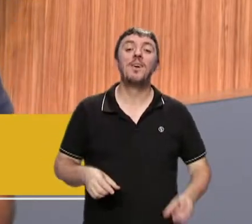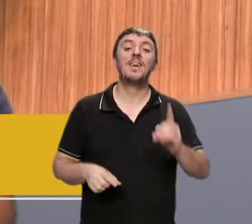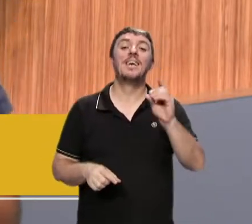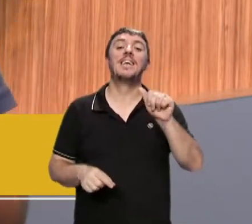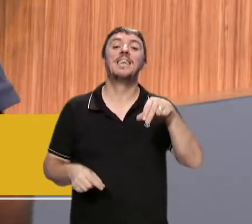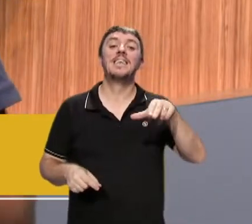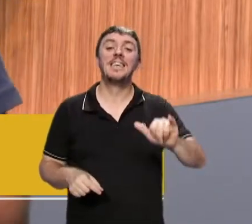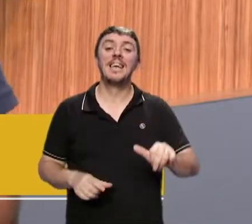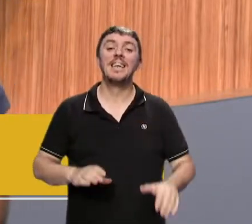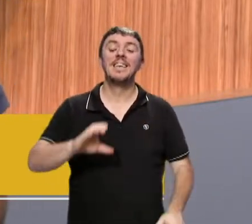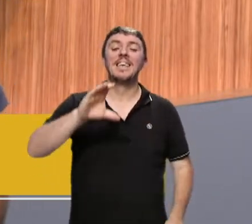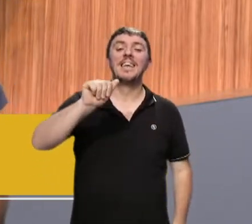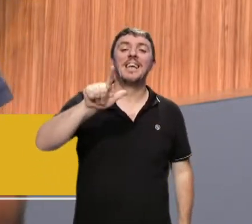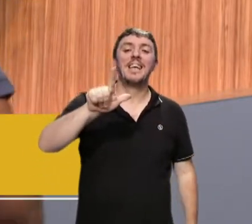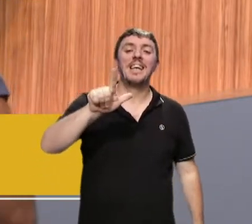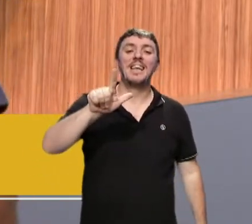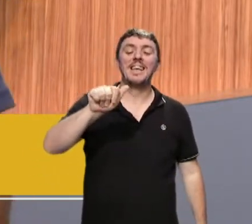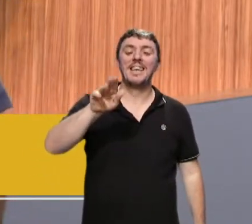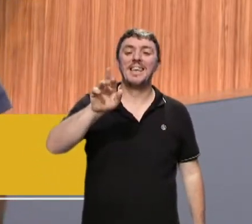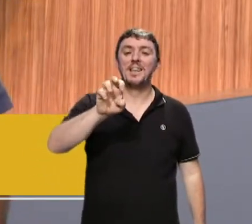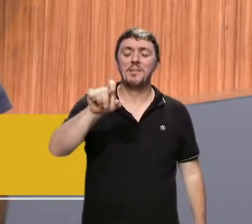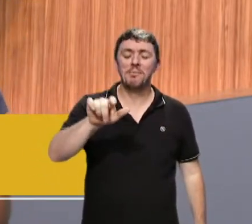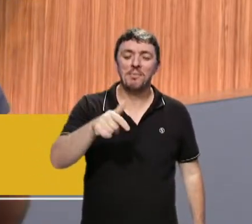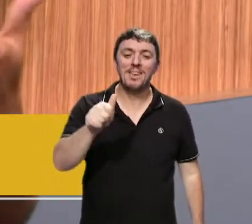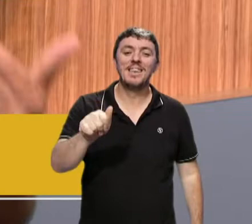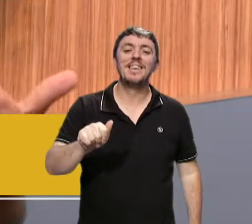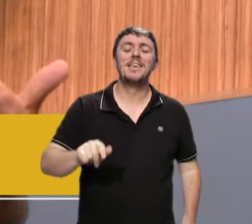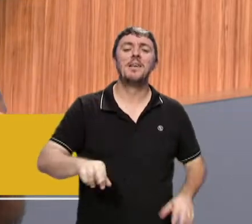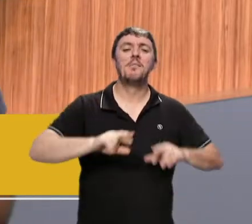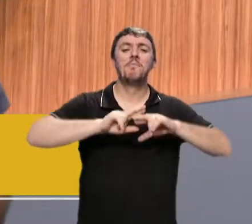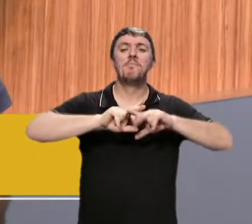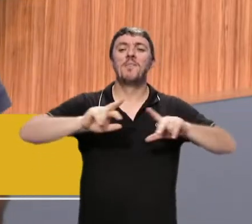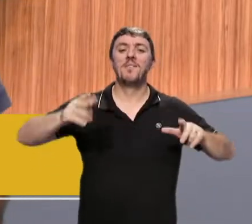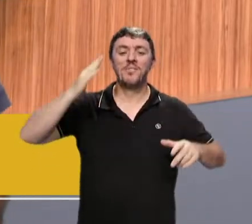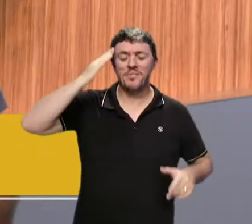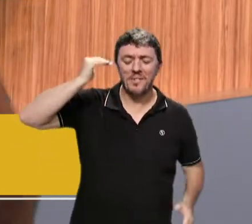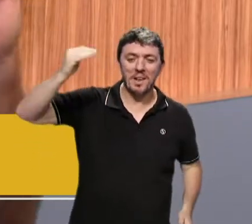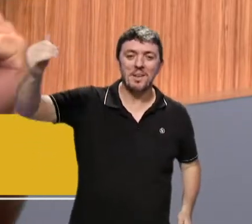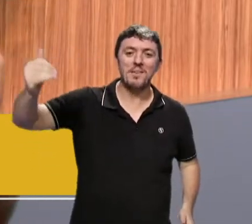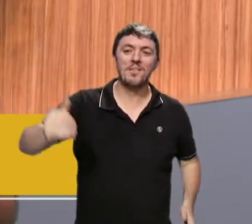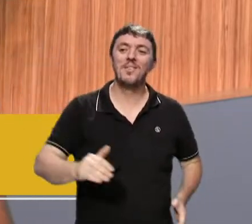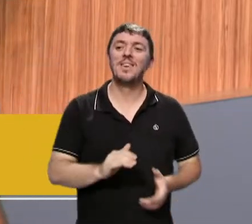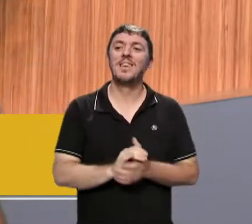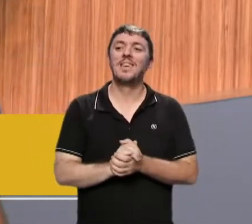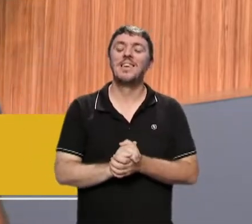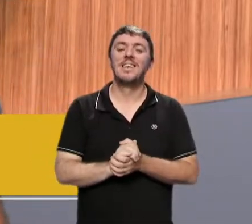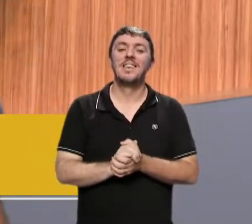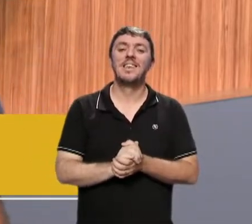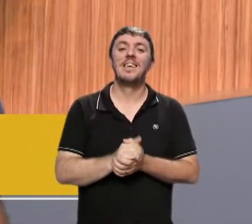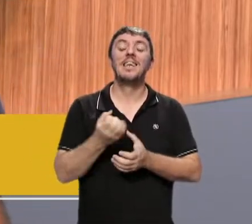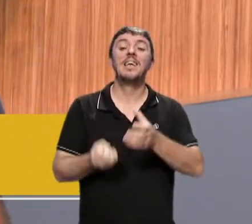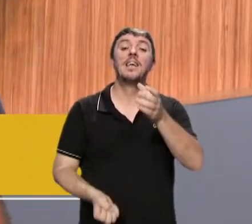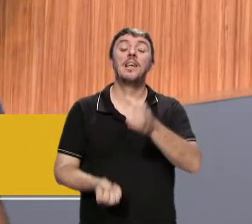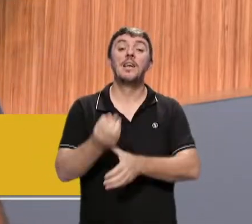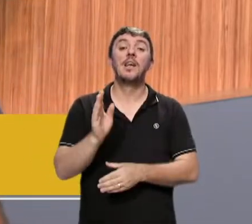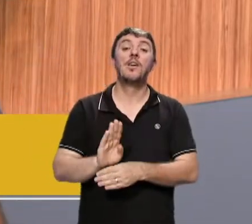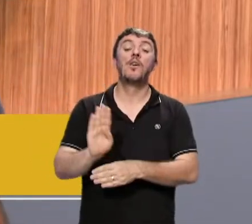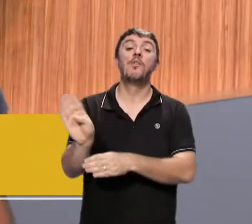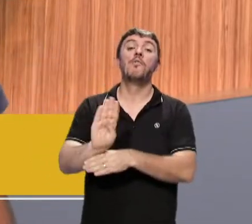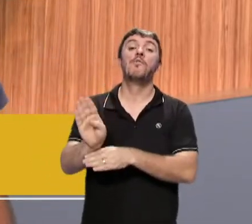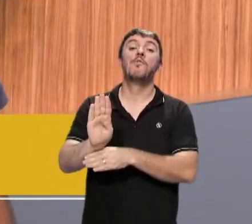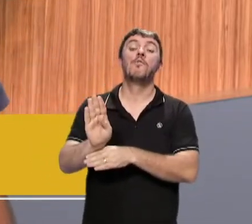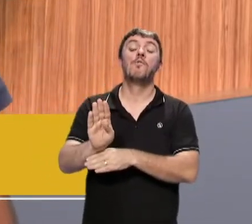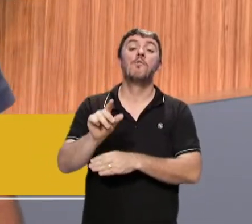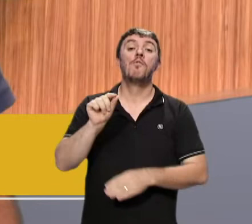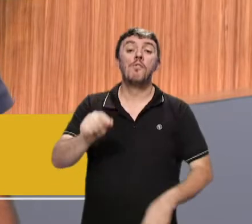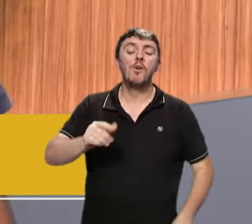Paulo Vieira, Mia Mello, Maria Clara Gueiros e Antônio Tabet. Na quinta-feira foi lançado o filme O Palestrante, um